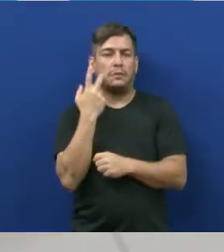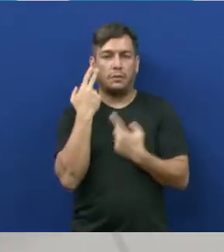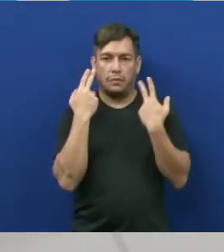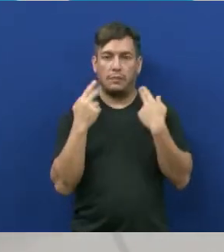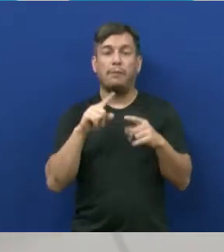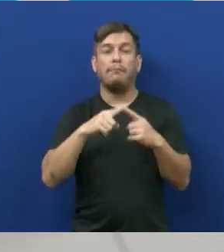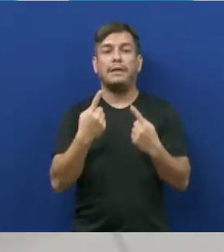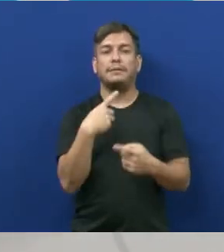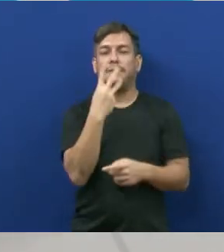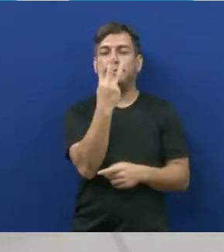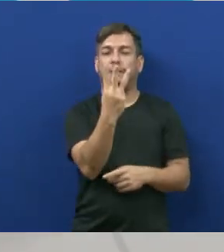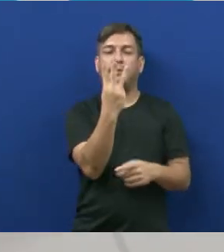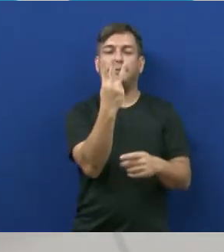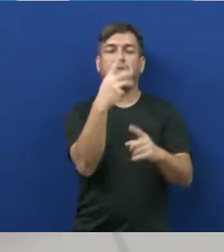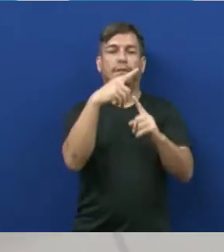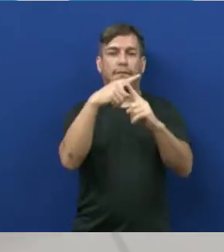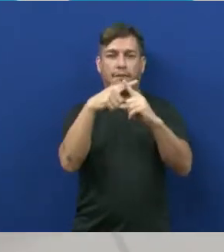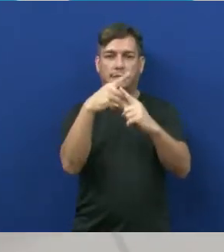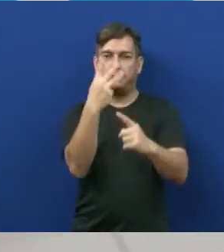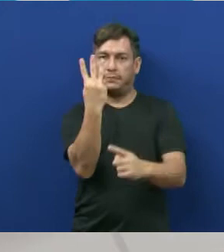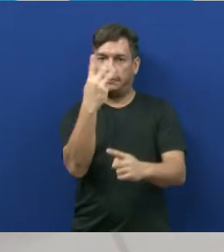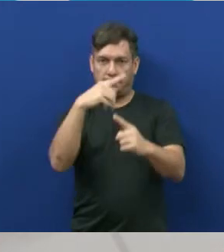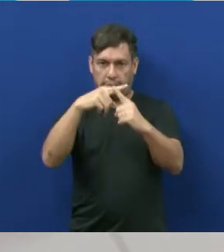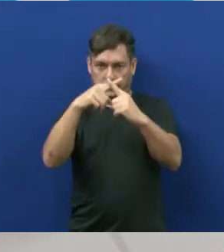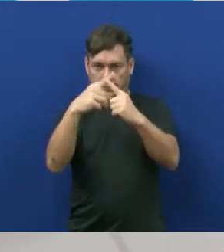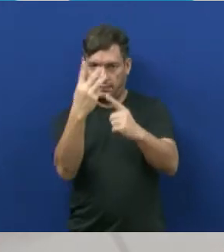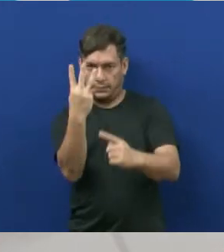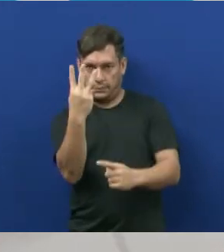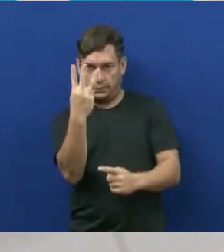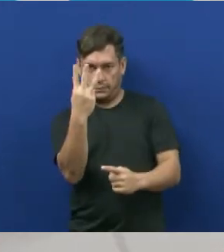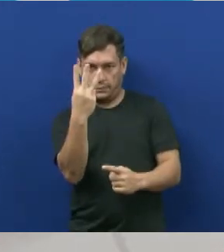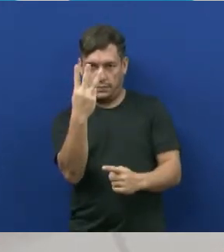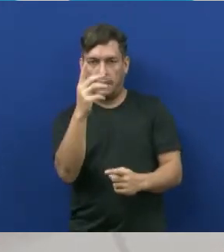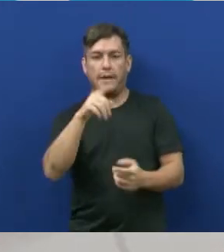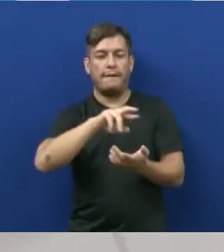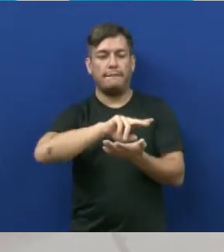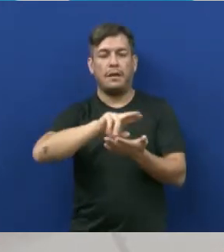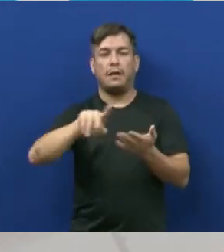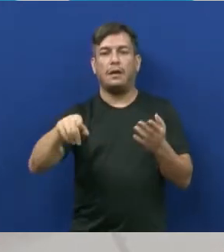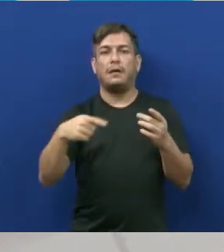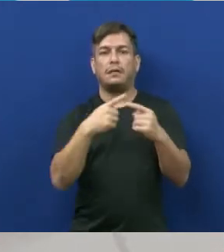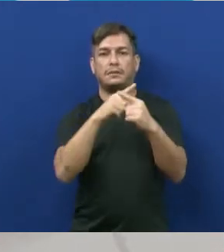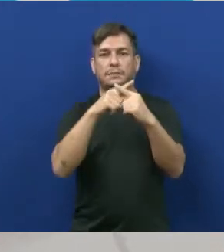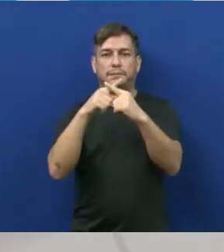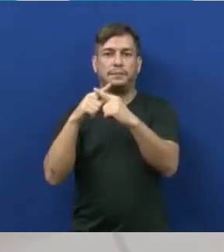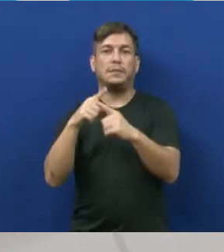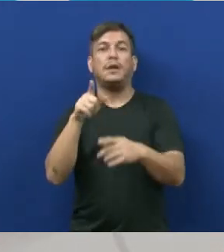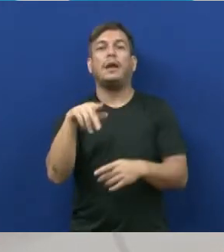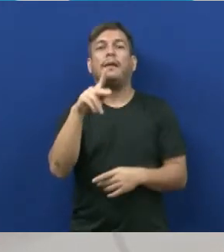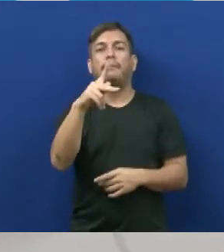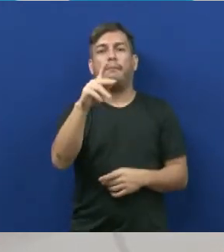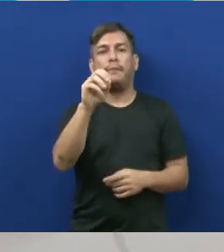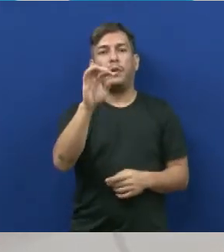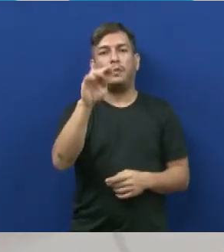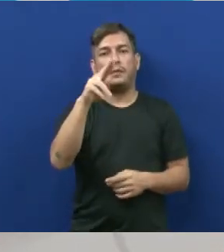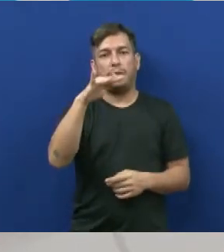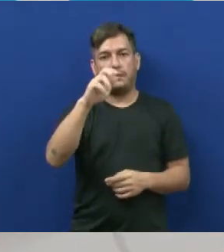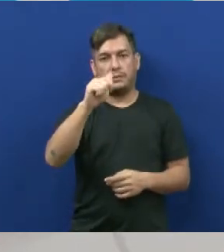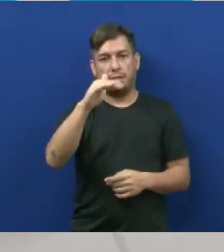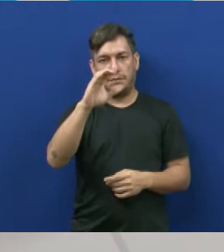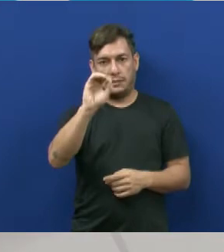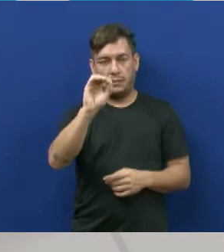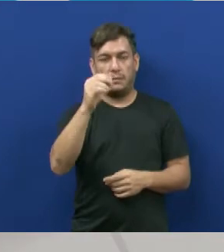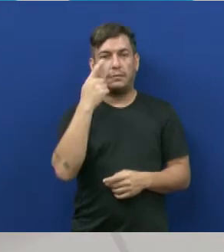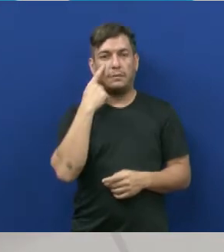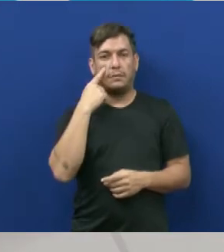eu tenho 3 vezes 3 vezes 3. São várias multiplicações. Então, no caso, isso é uma potenciação. Observem